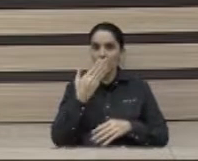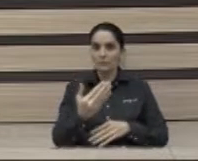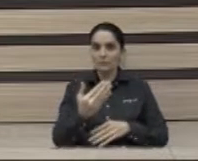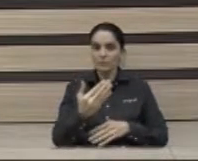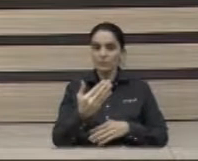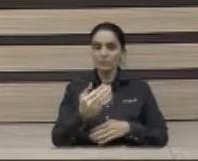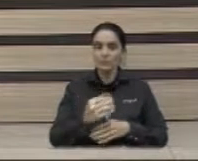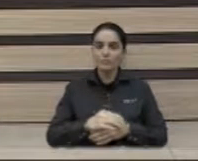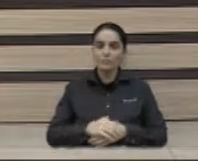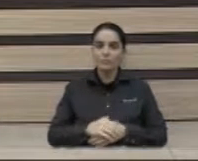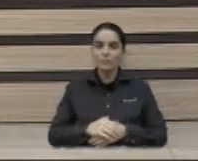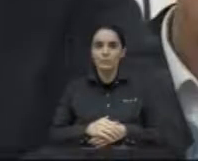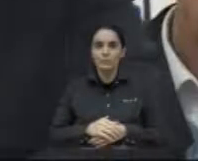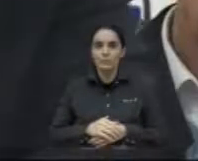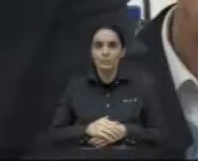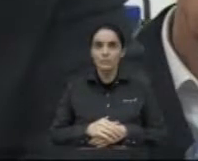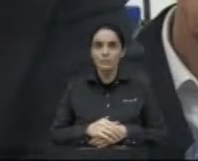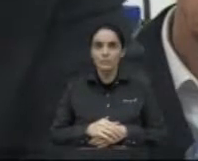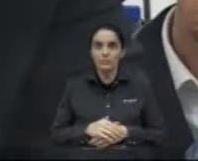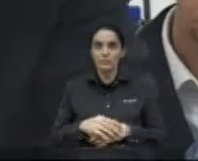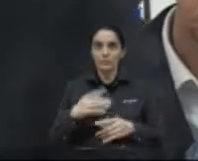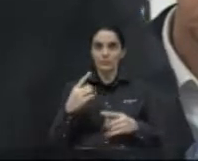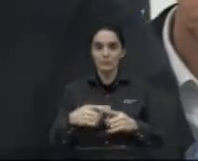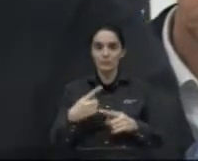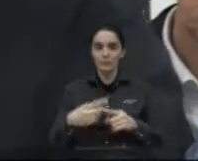senhor presidente, por se tratar de